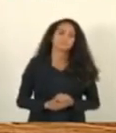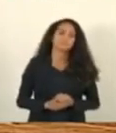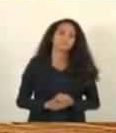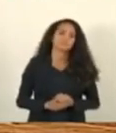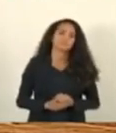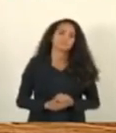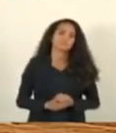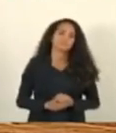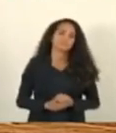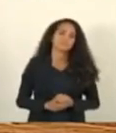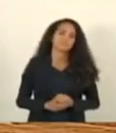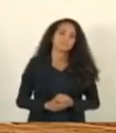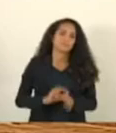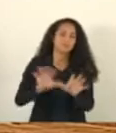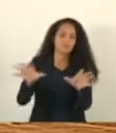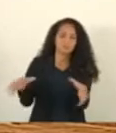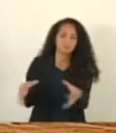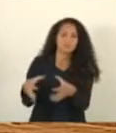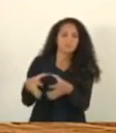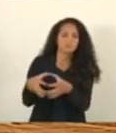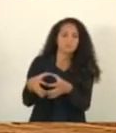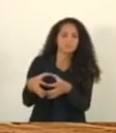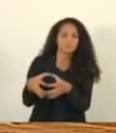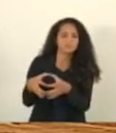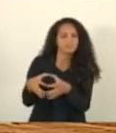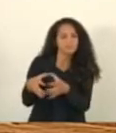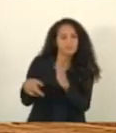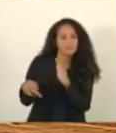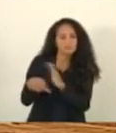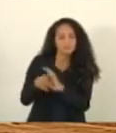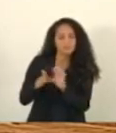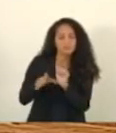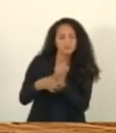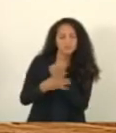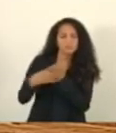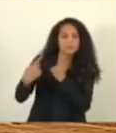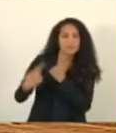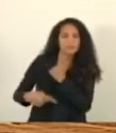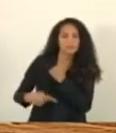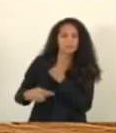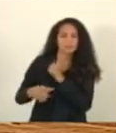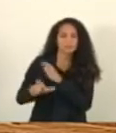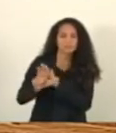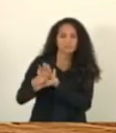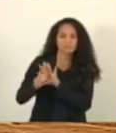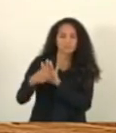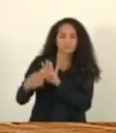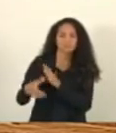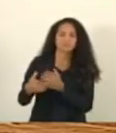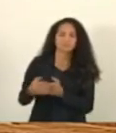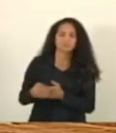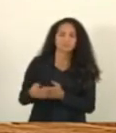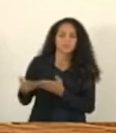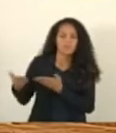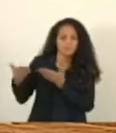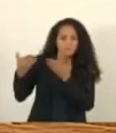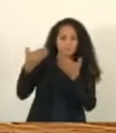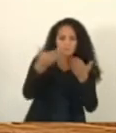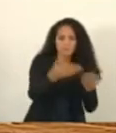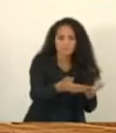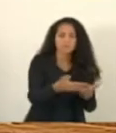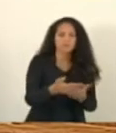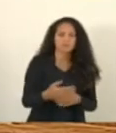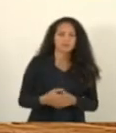membros da Comissão de Segurança desta Casa de Leis, visitaram nesta